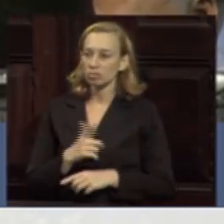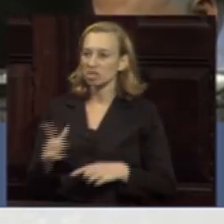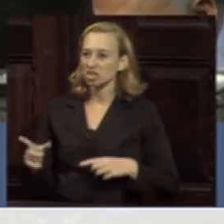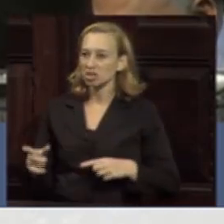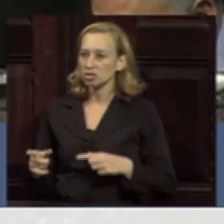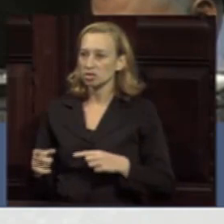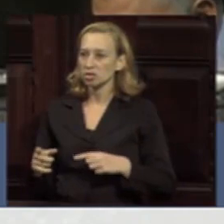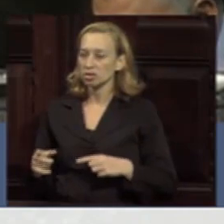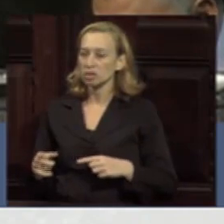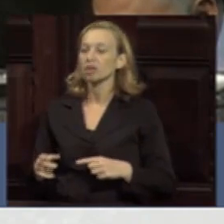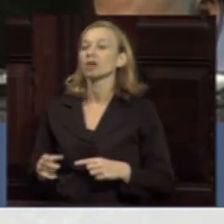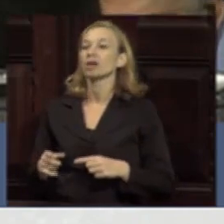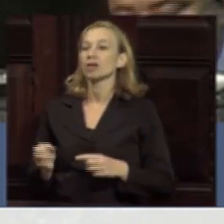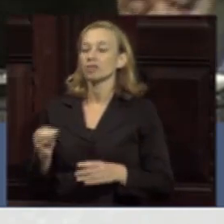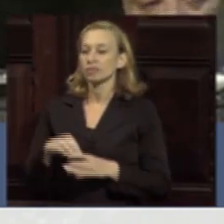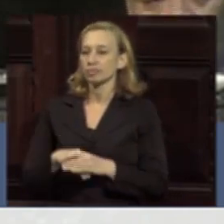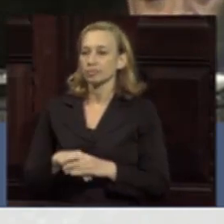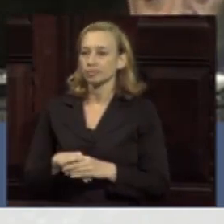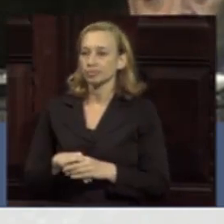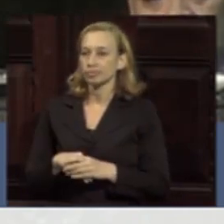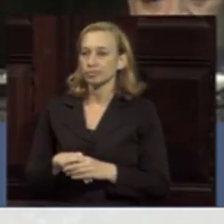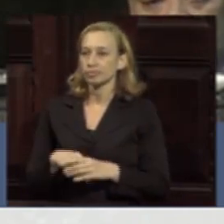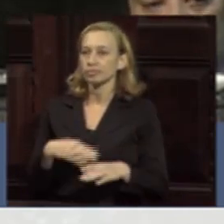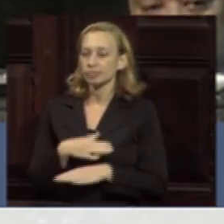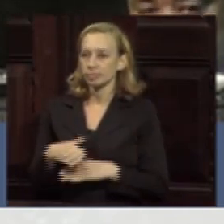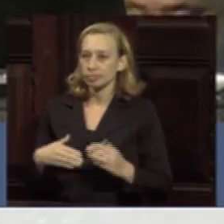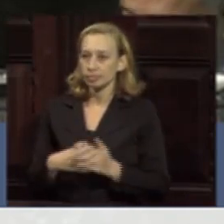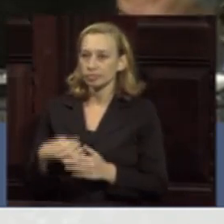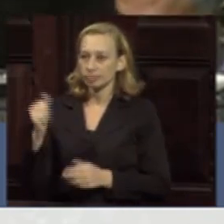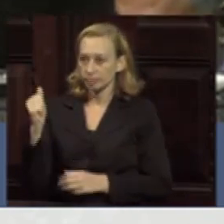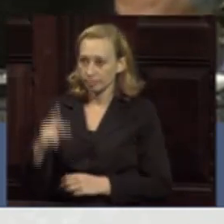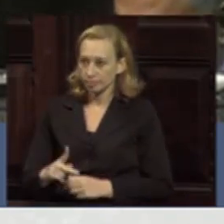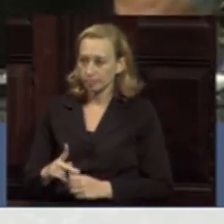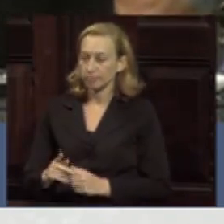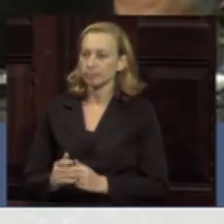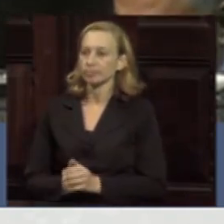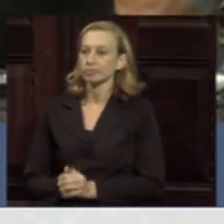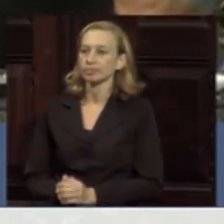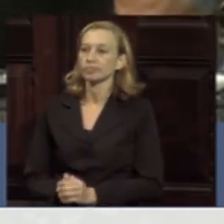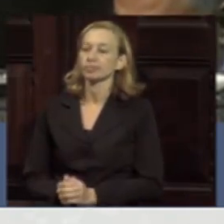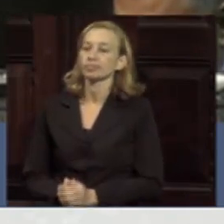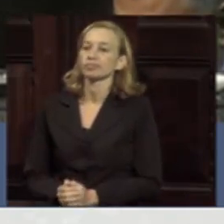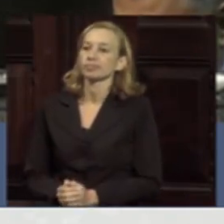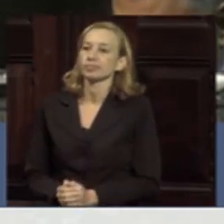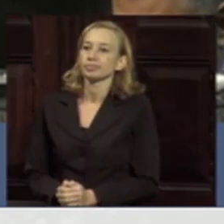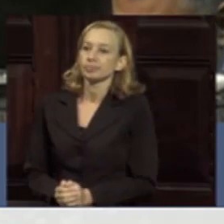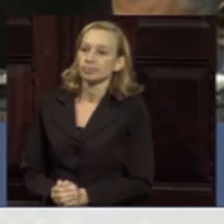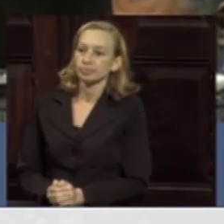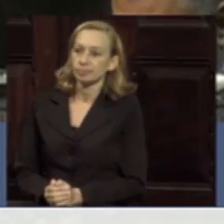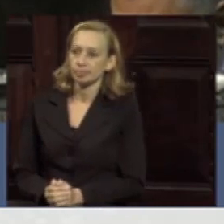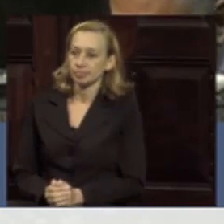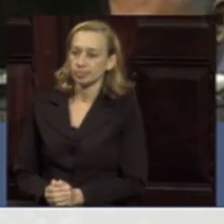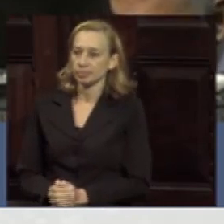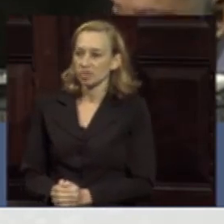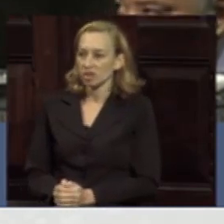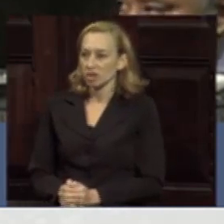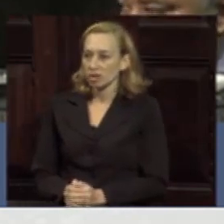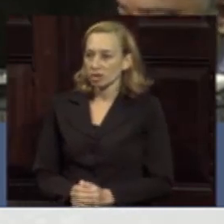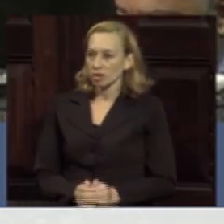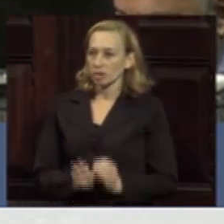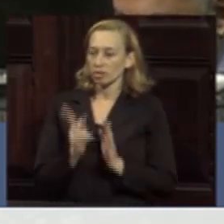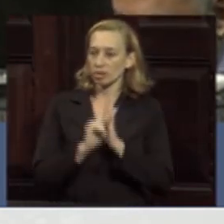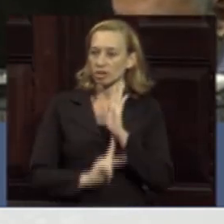discutir, em votação. Senhores que aprovam, permaneçam como estão. Aprovado. Vai à promulgação. Projeto de